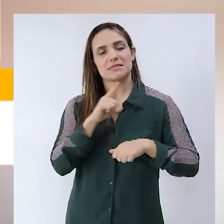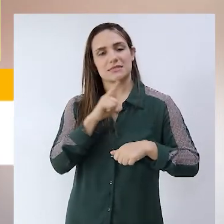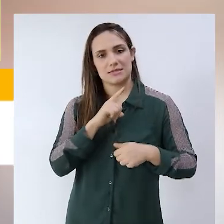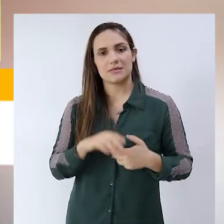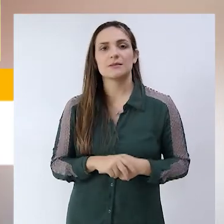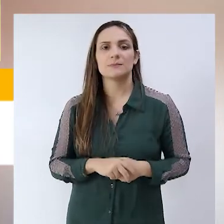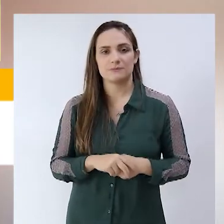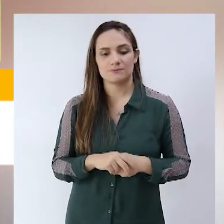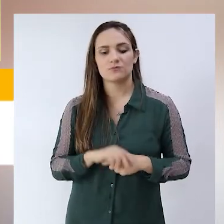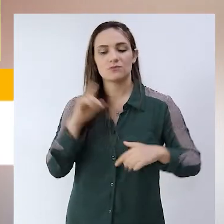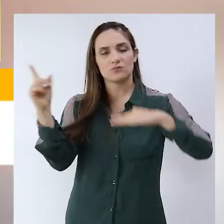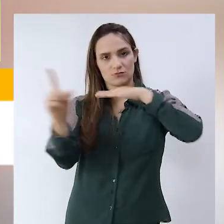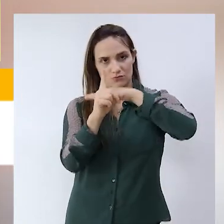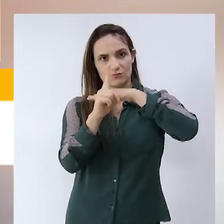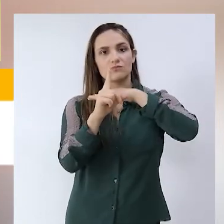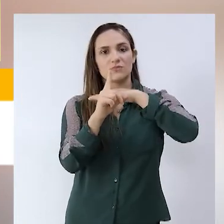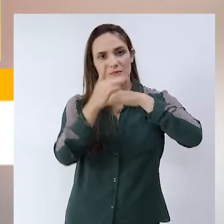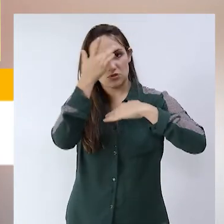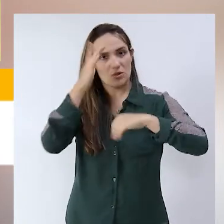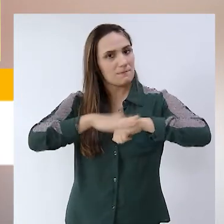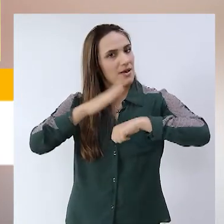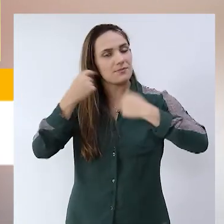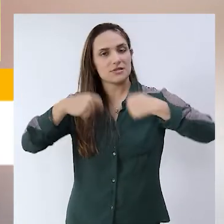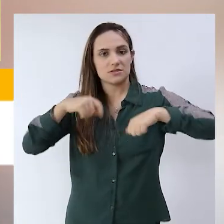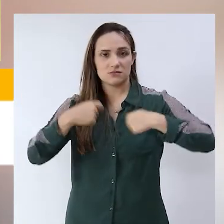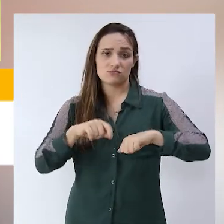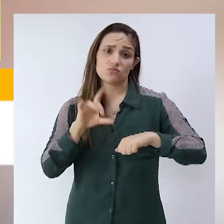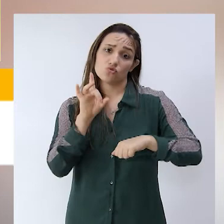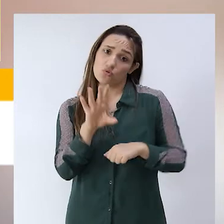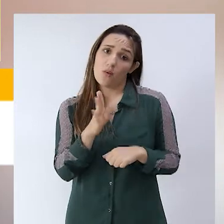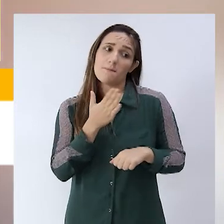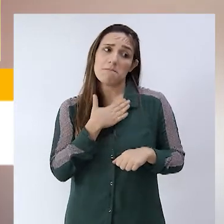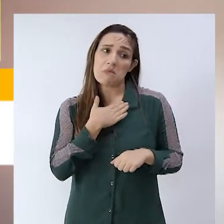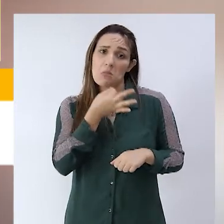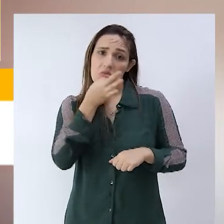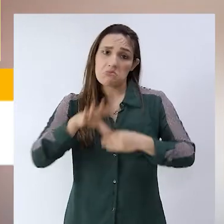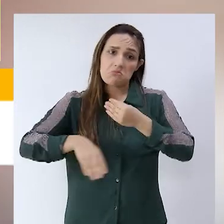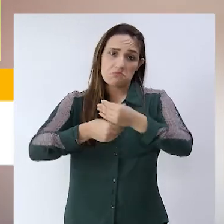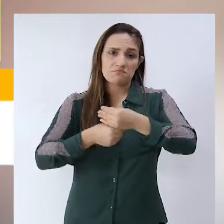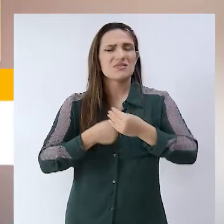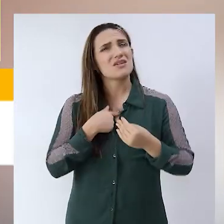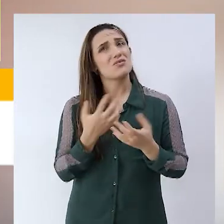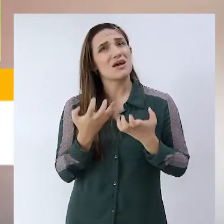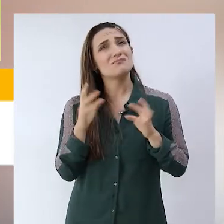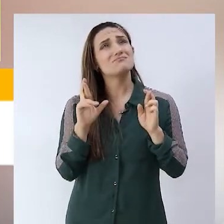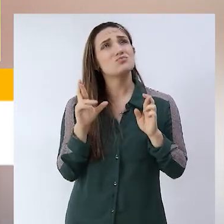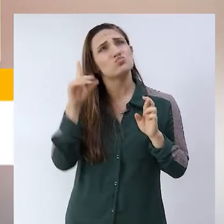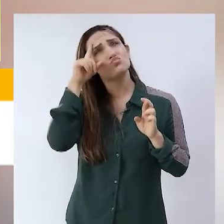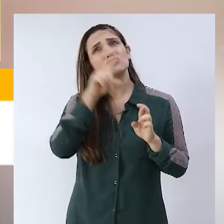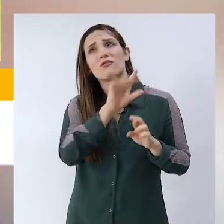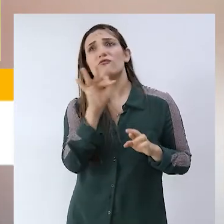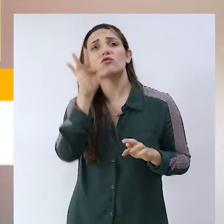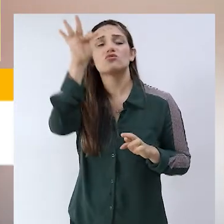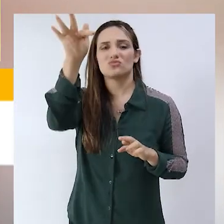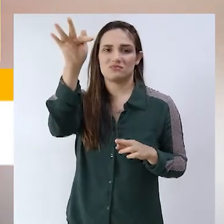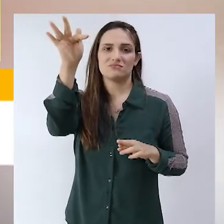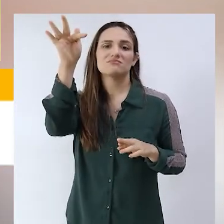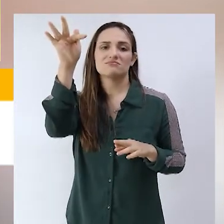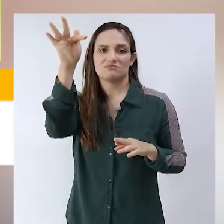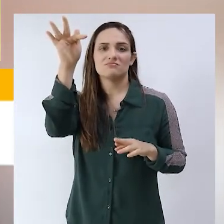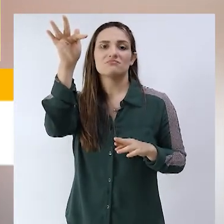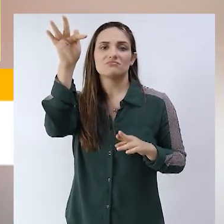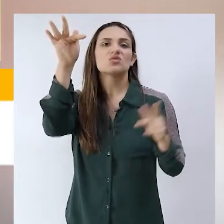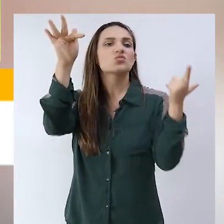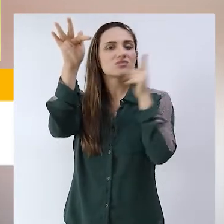realmente esse atendimento àqueles que mais precisam. Apenas esse à parte, deputado. E eu espero um dia que